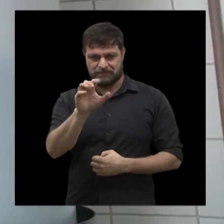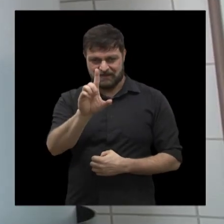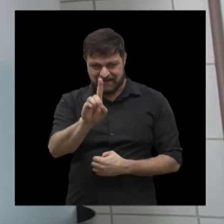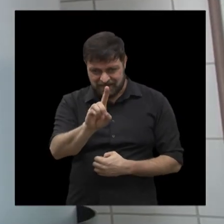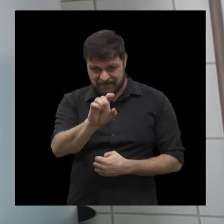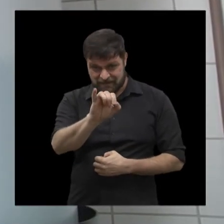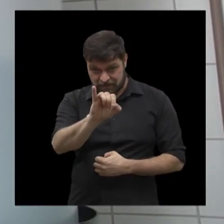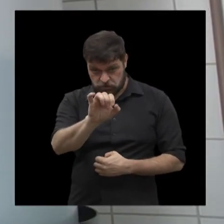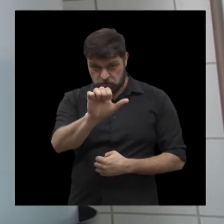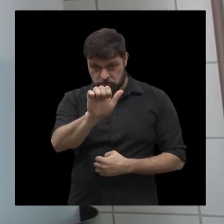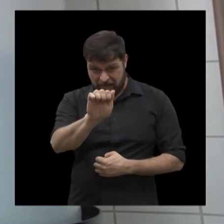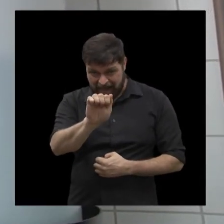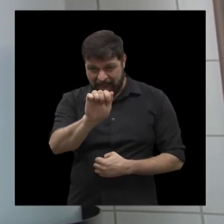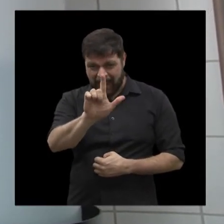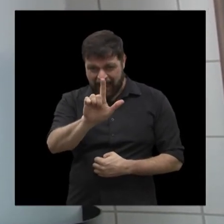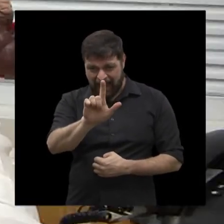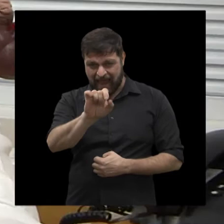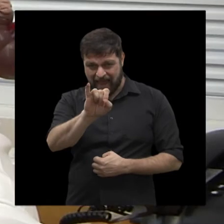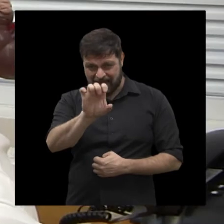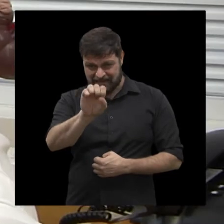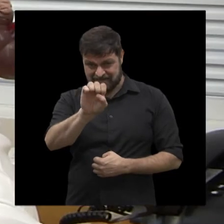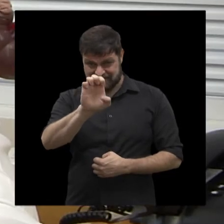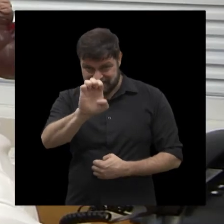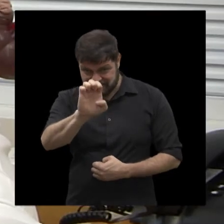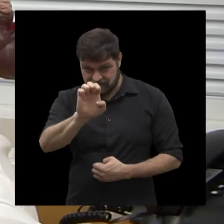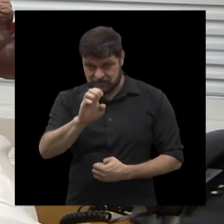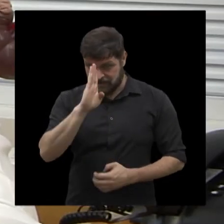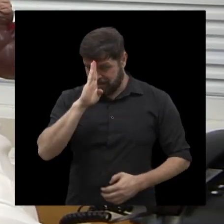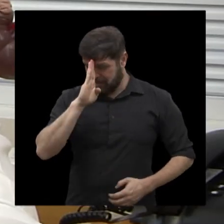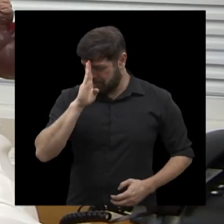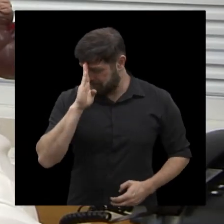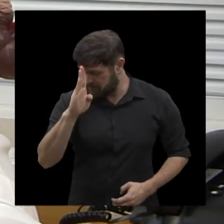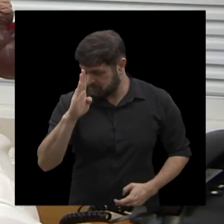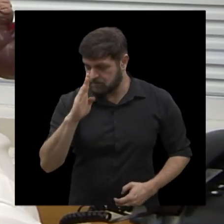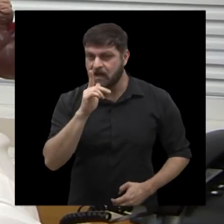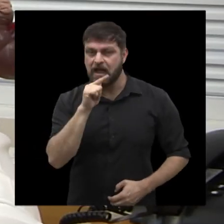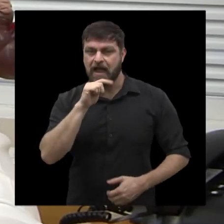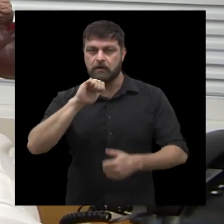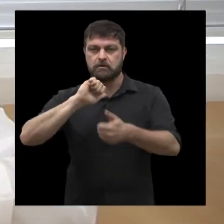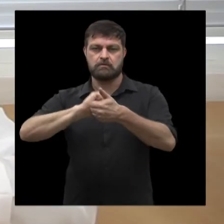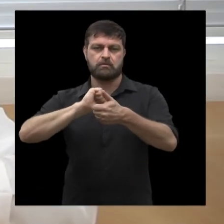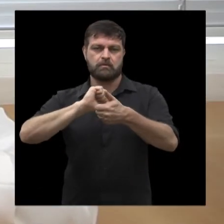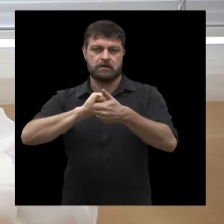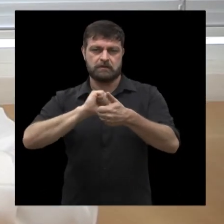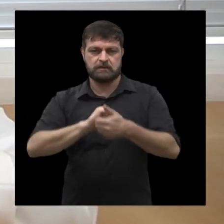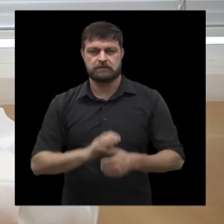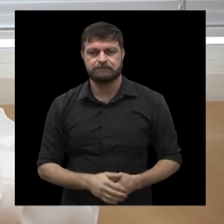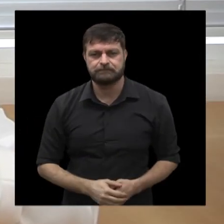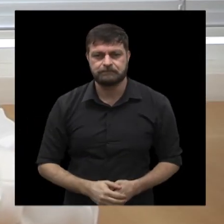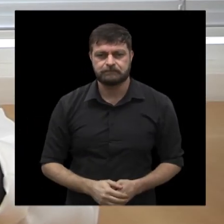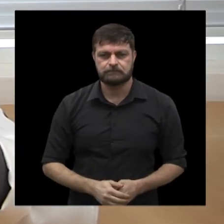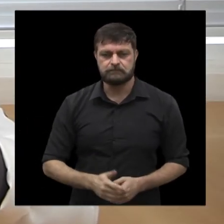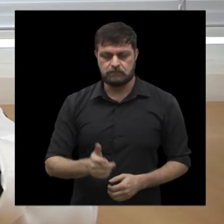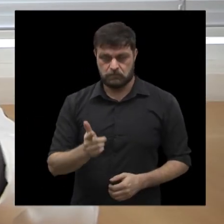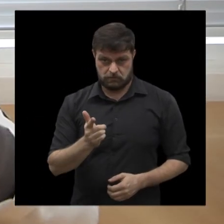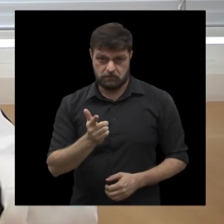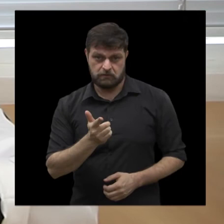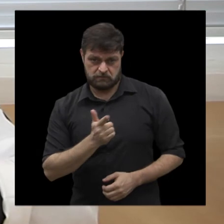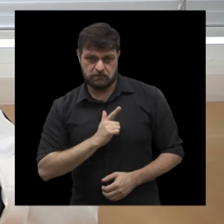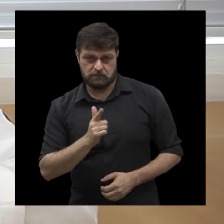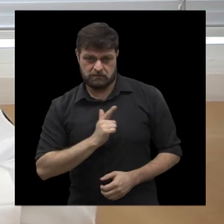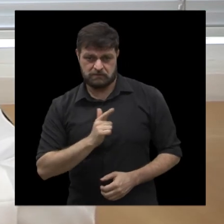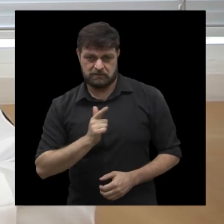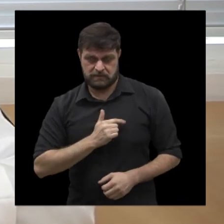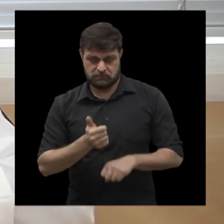gente tem de diálise aqui, é a preocupação número 1 nossa, a qualidade de água. Nós temos